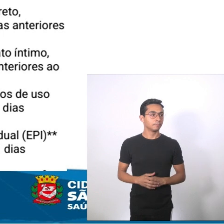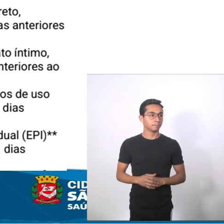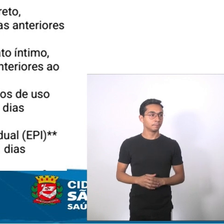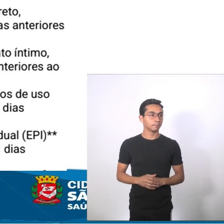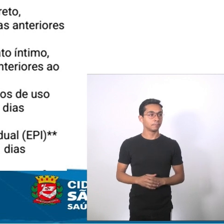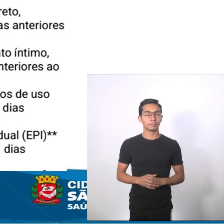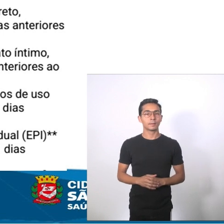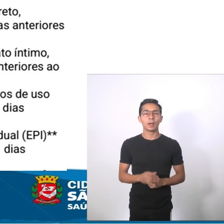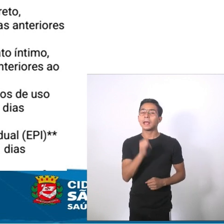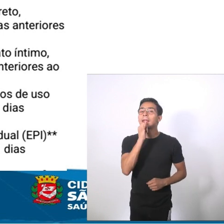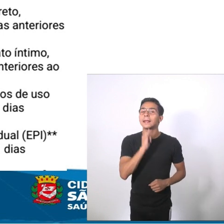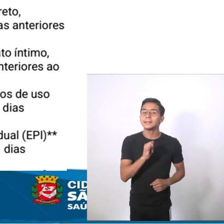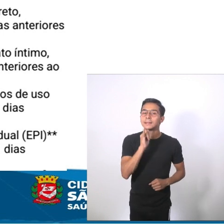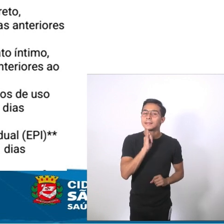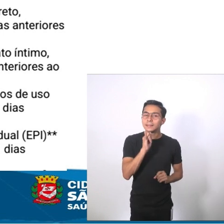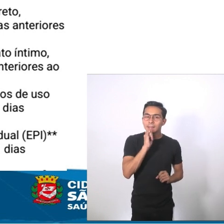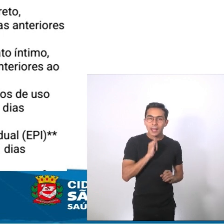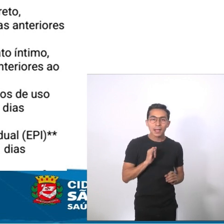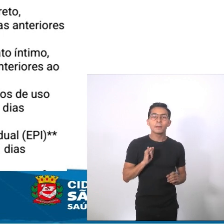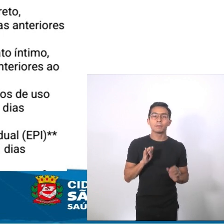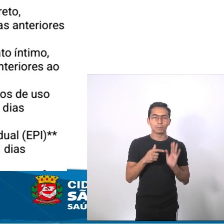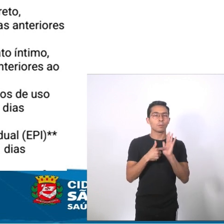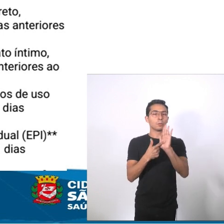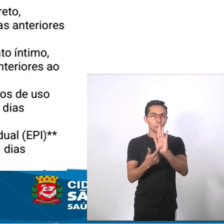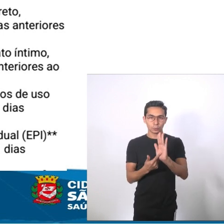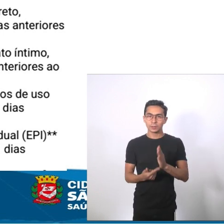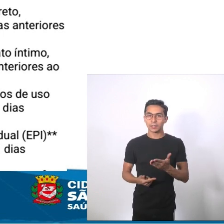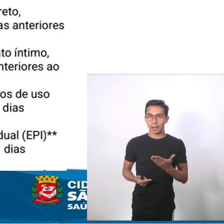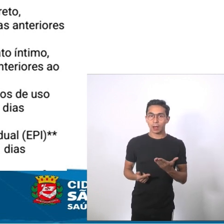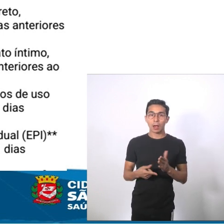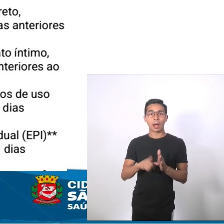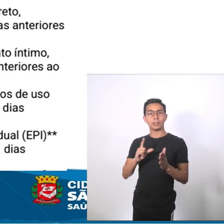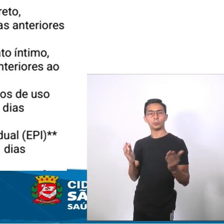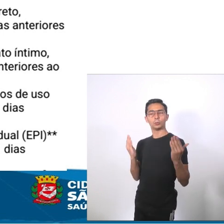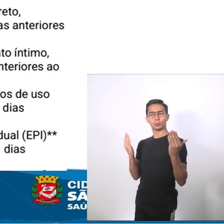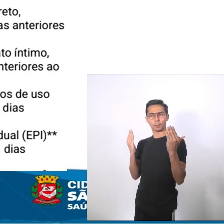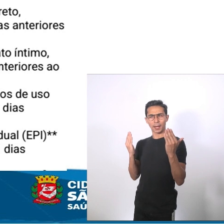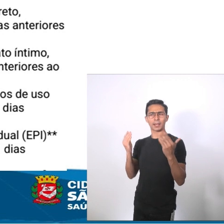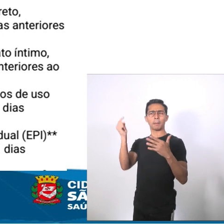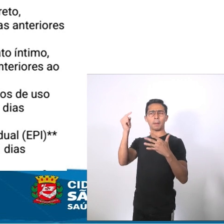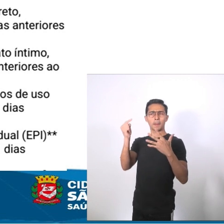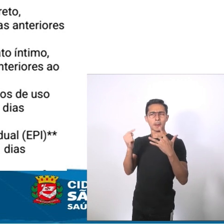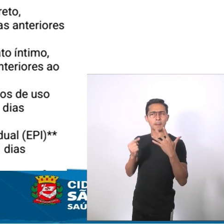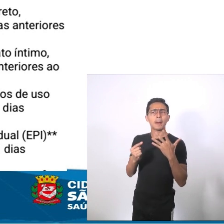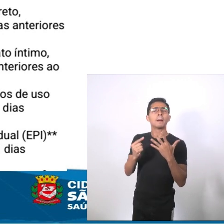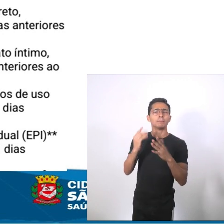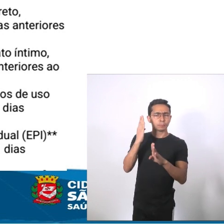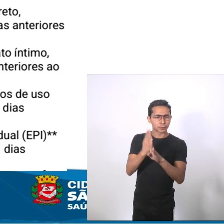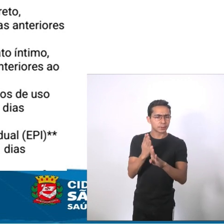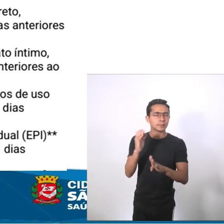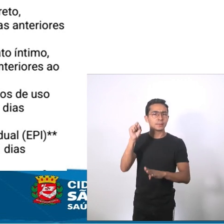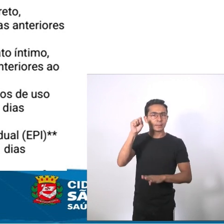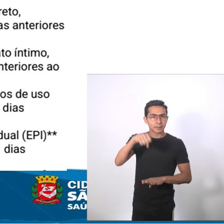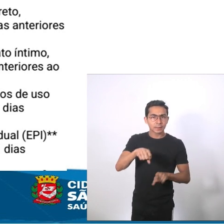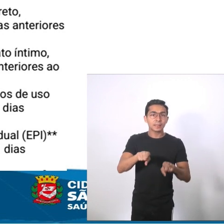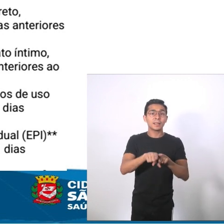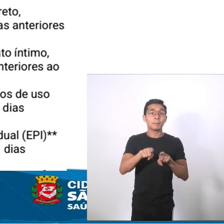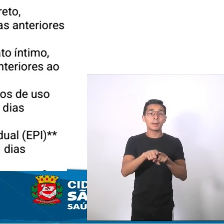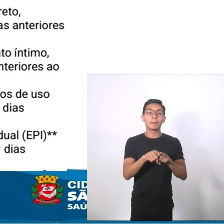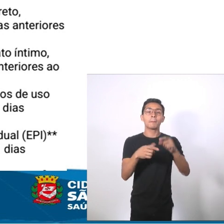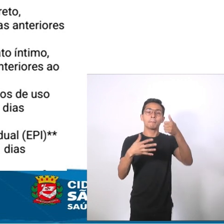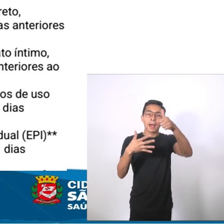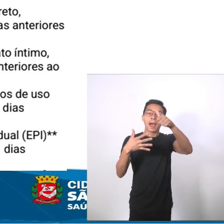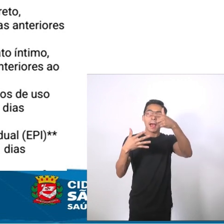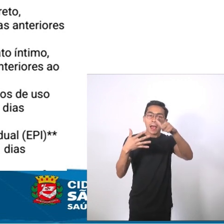provável. É um caso que atende à definição do caso suspeito anterior e que apresente um ou mais dos seguintes critérios